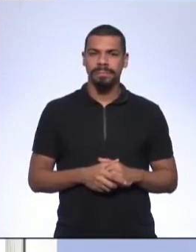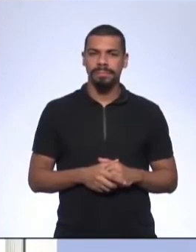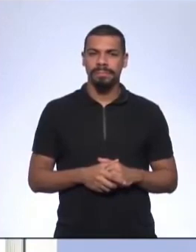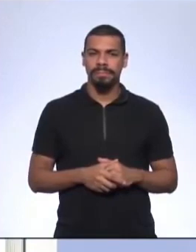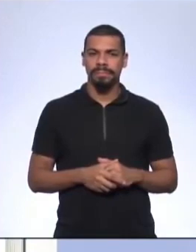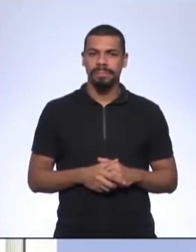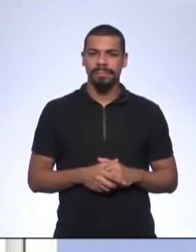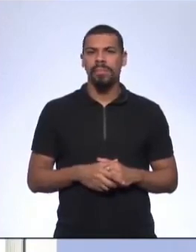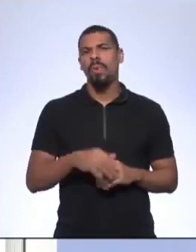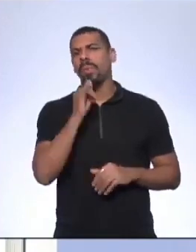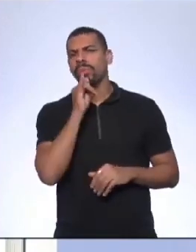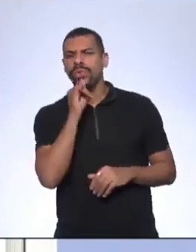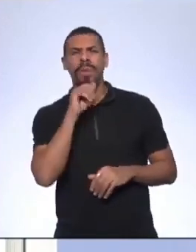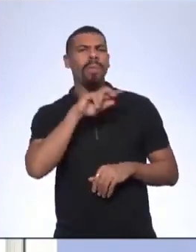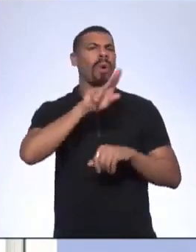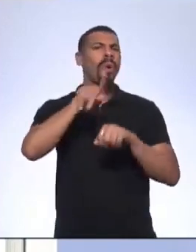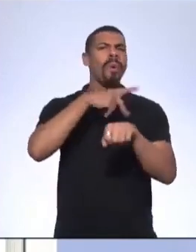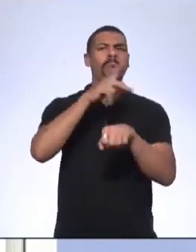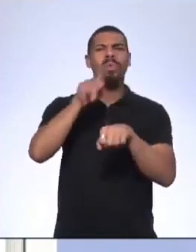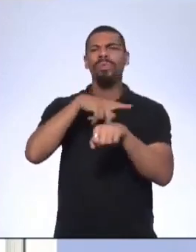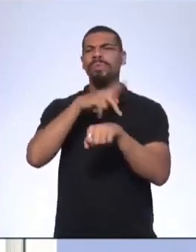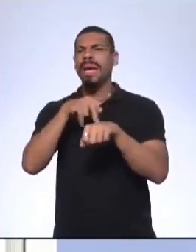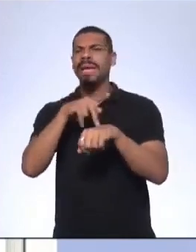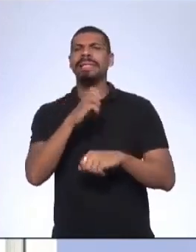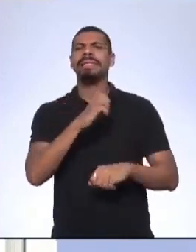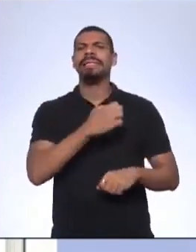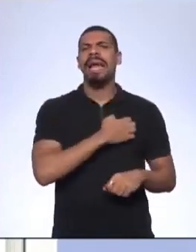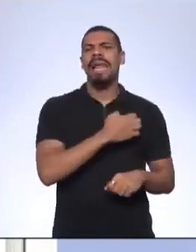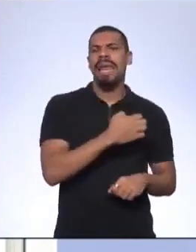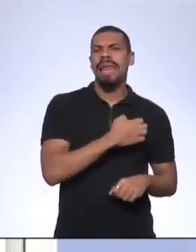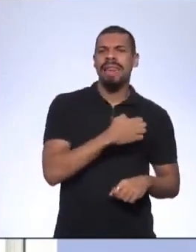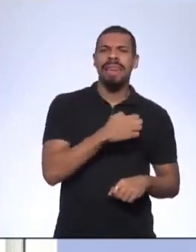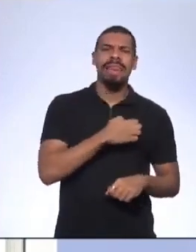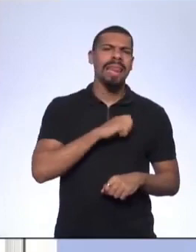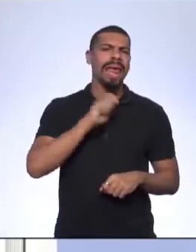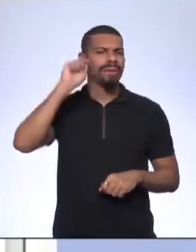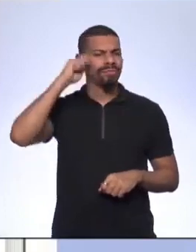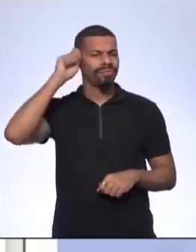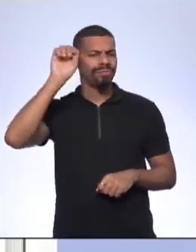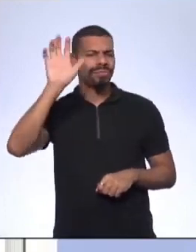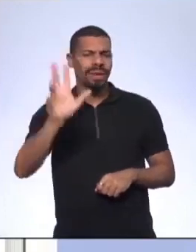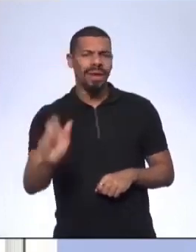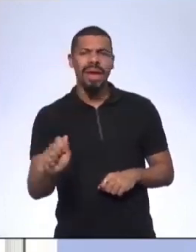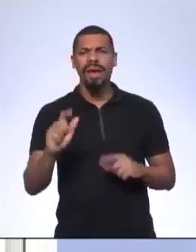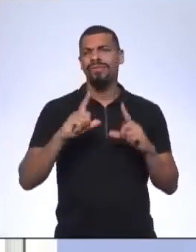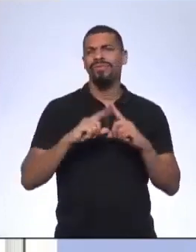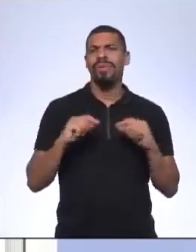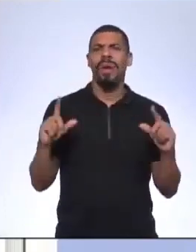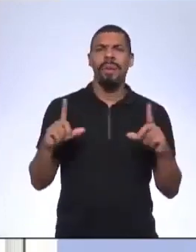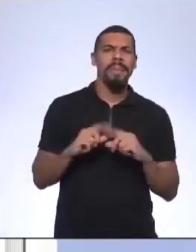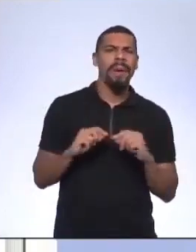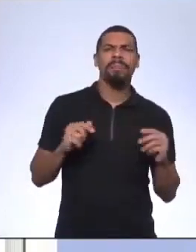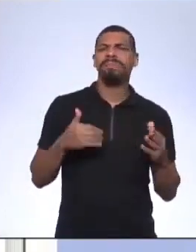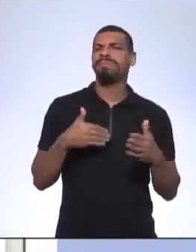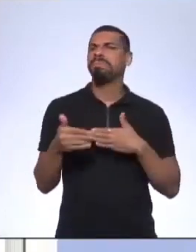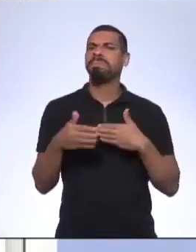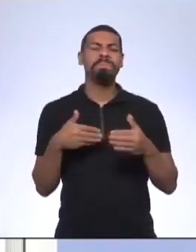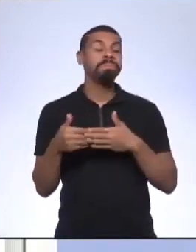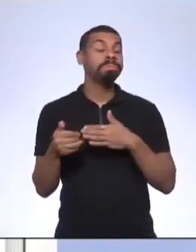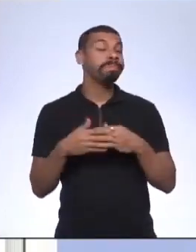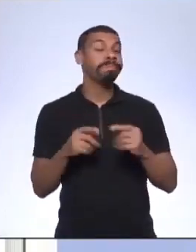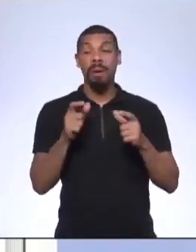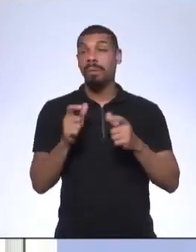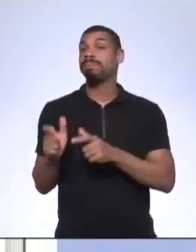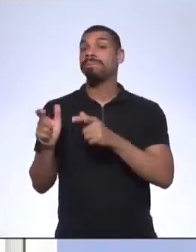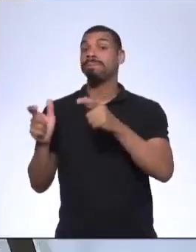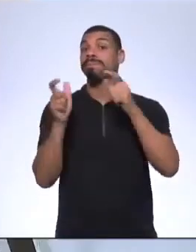para o Canadá, pode ir lá para o Japão, pode ir para a África, pode ir para a Europa. Quer dizer, você manda um sinalzinho, uma onda